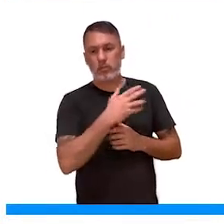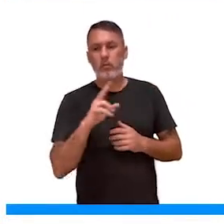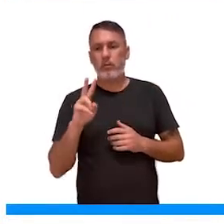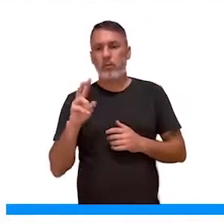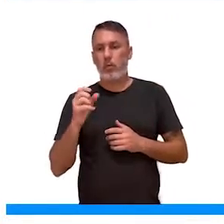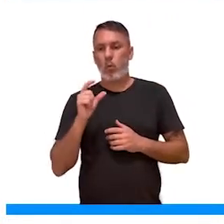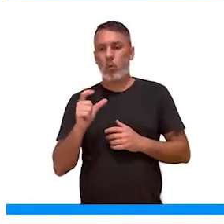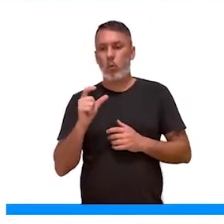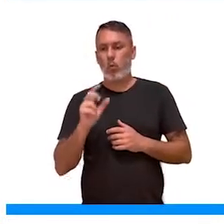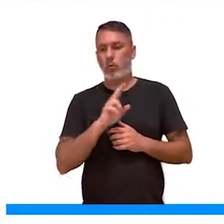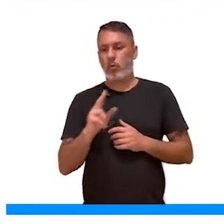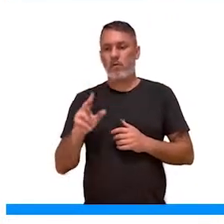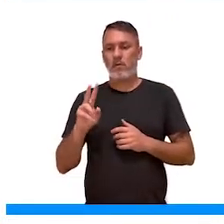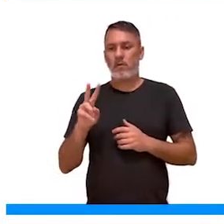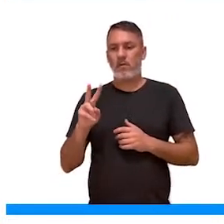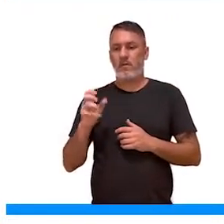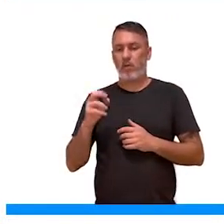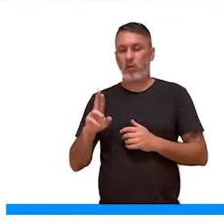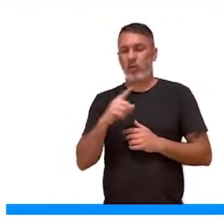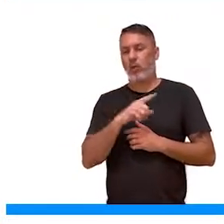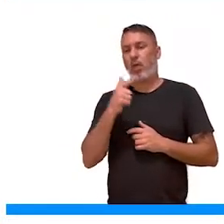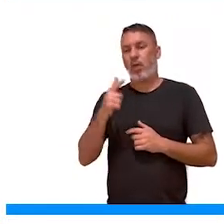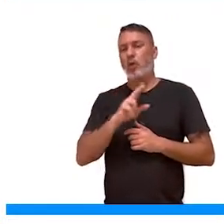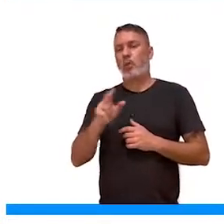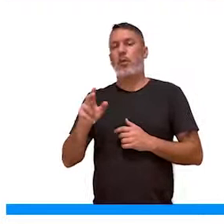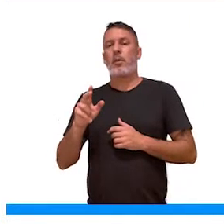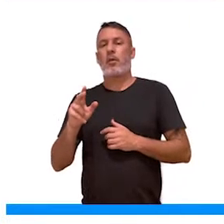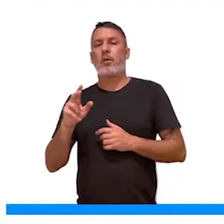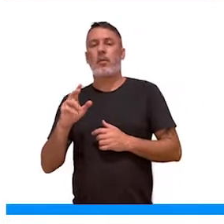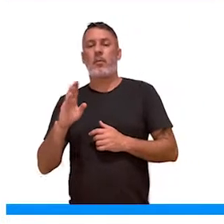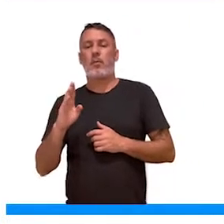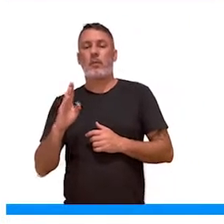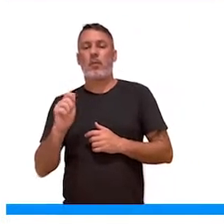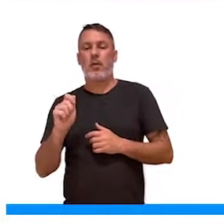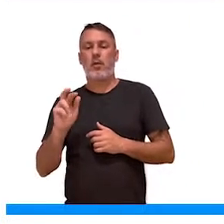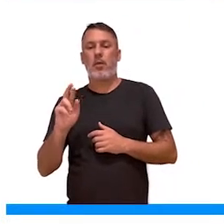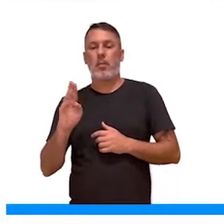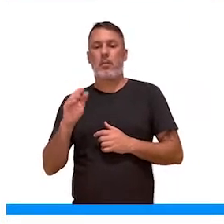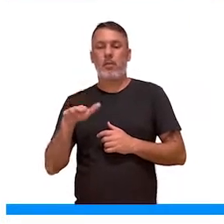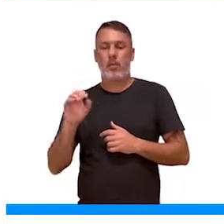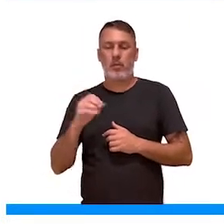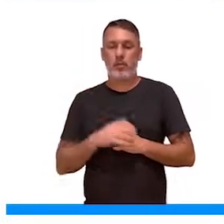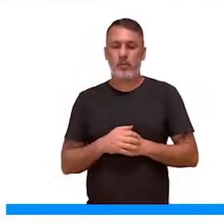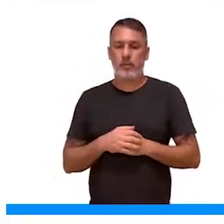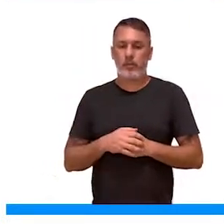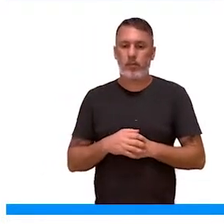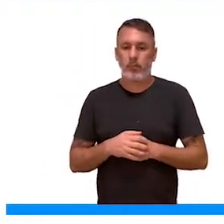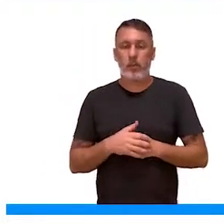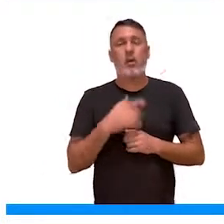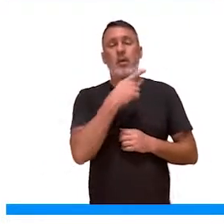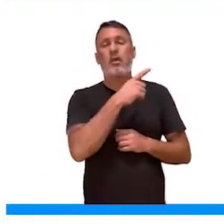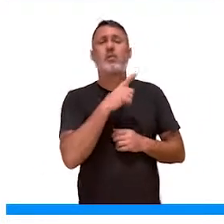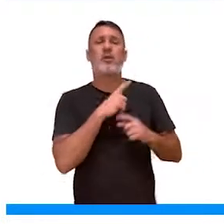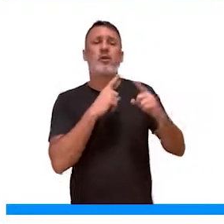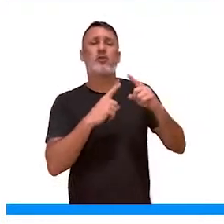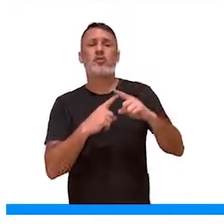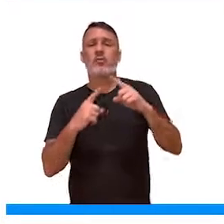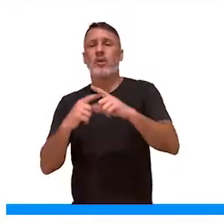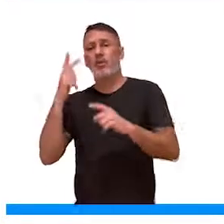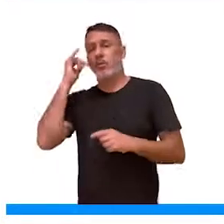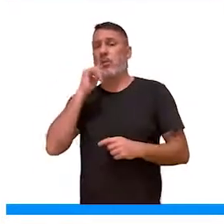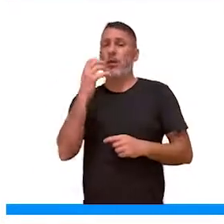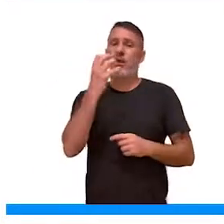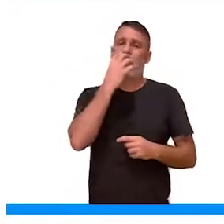Então, o vetor é esse, que é o Triatoma infestans, que é conhecido como barbeiro ou chupanças. Reservatórios